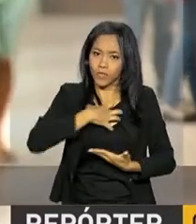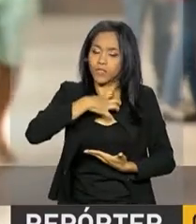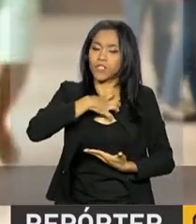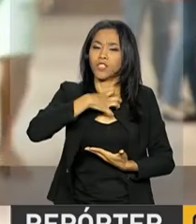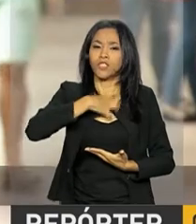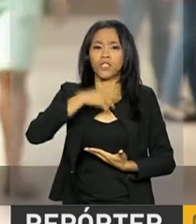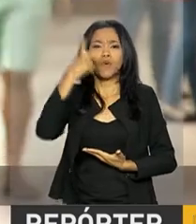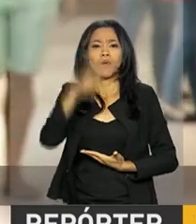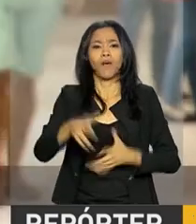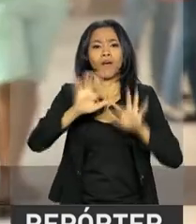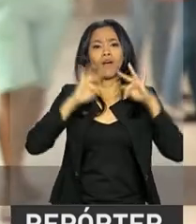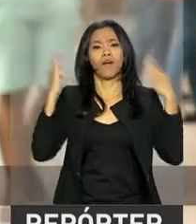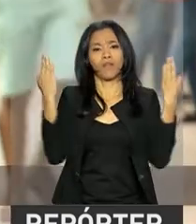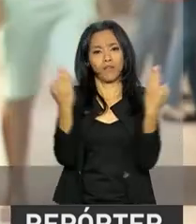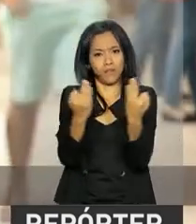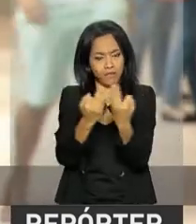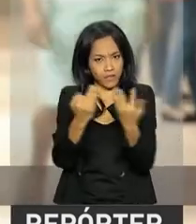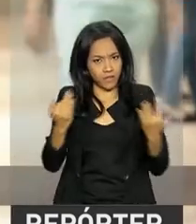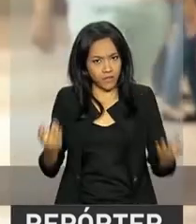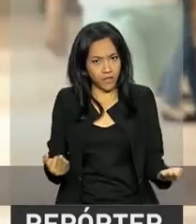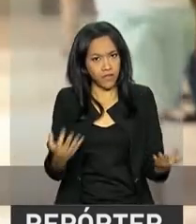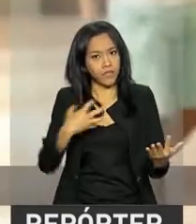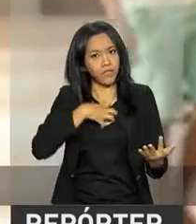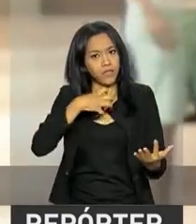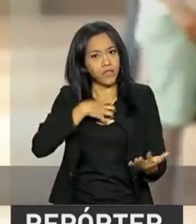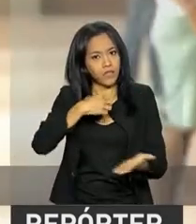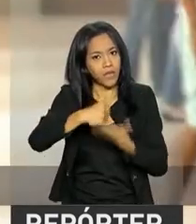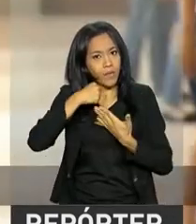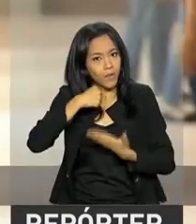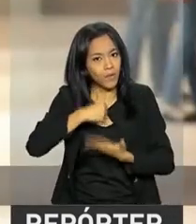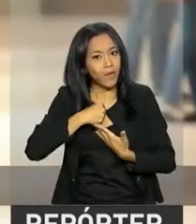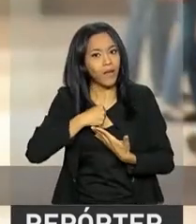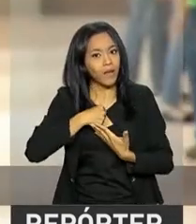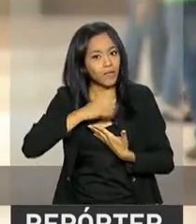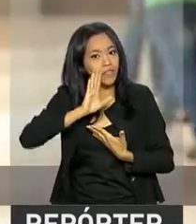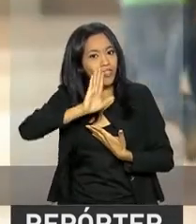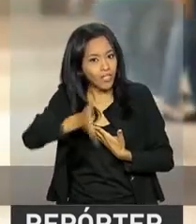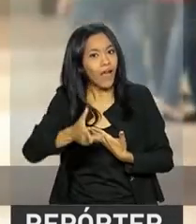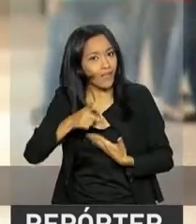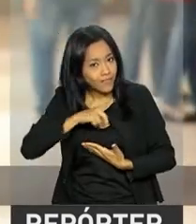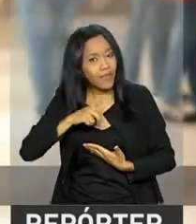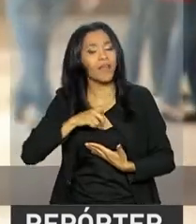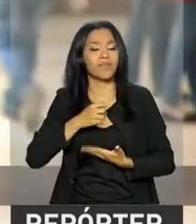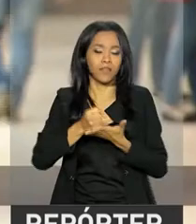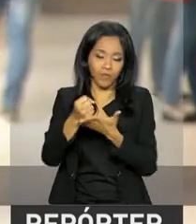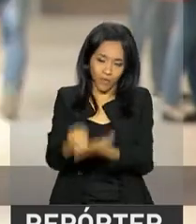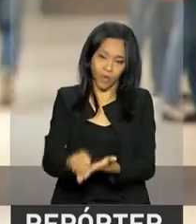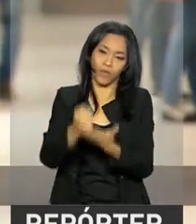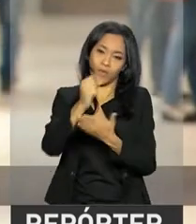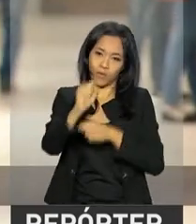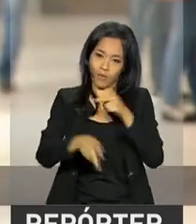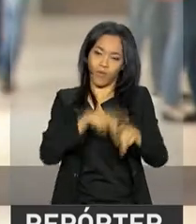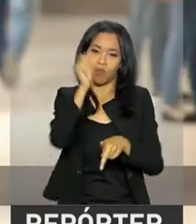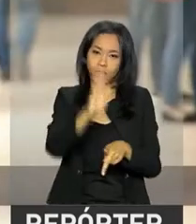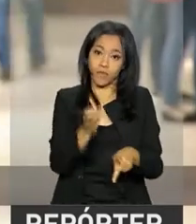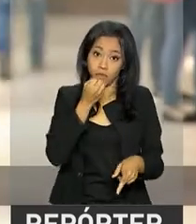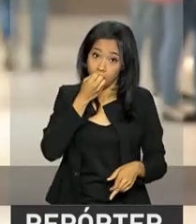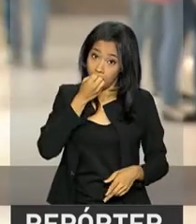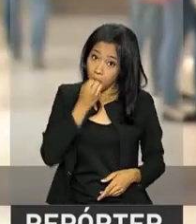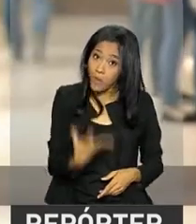em família, sentir-se apoiado. Eles já estão apoiados com o povo brasileiro, então é bom que